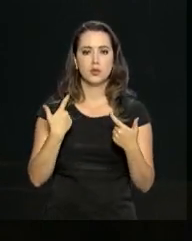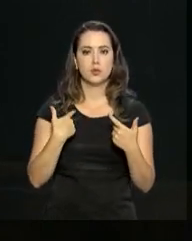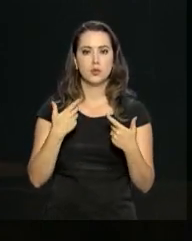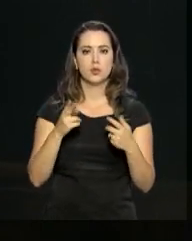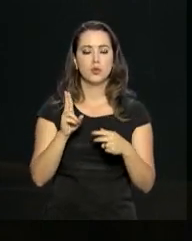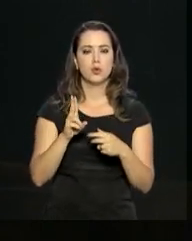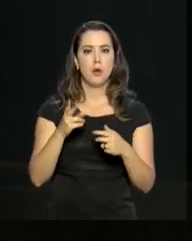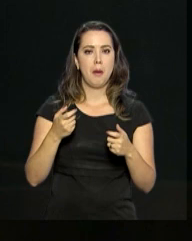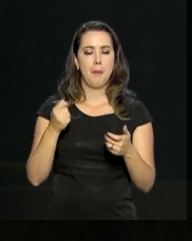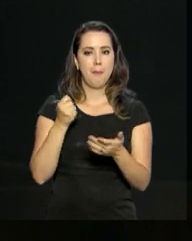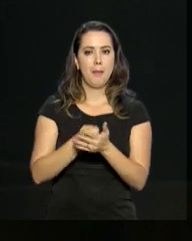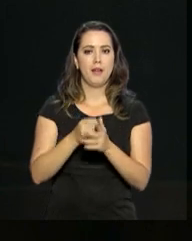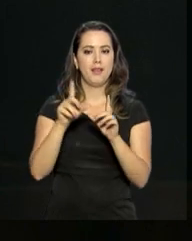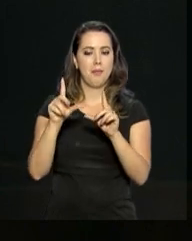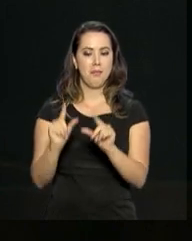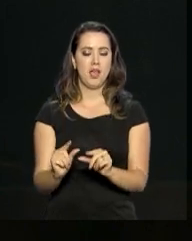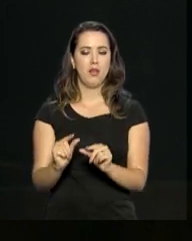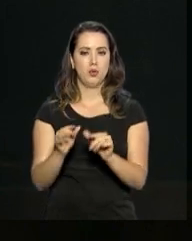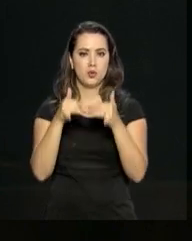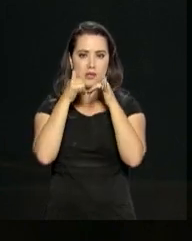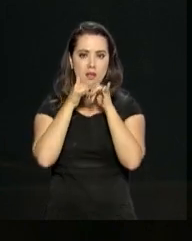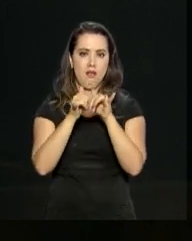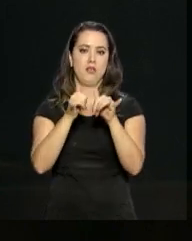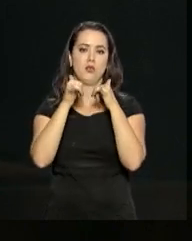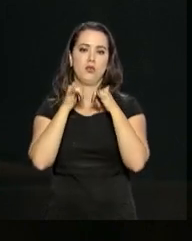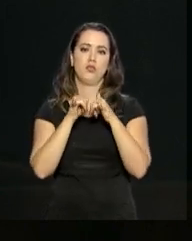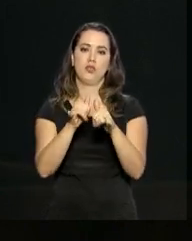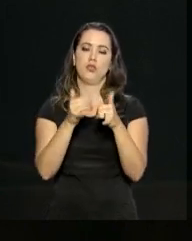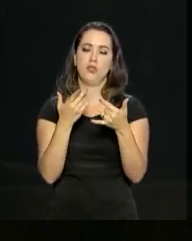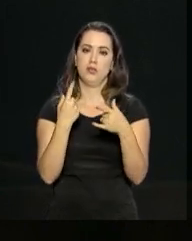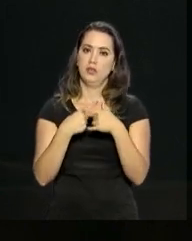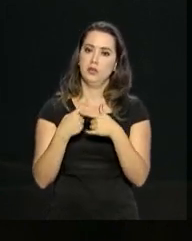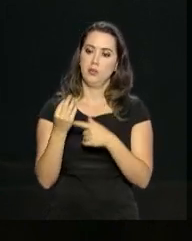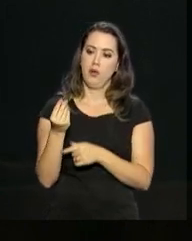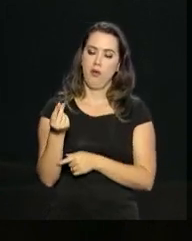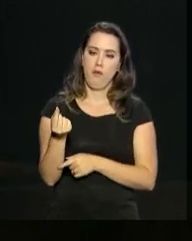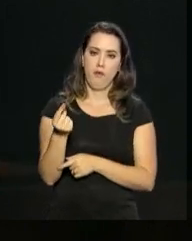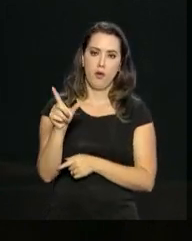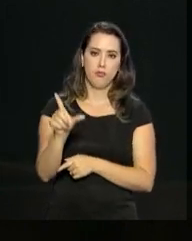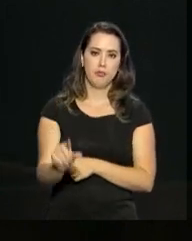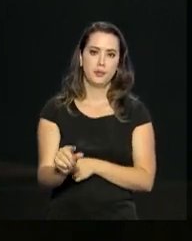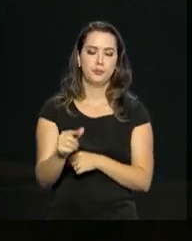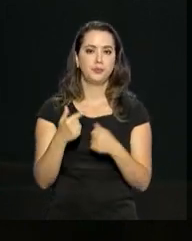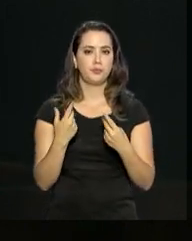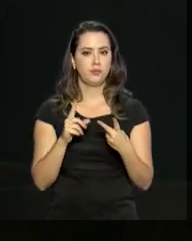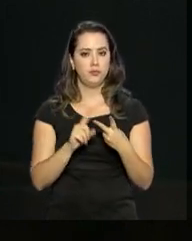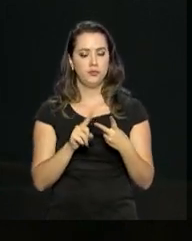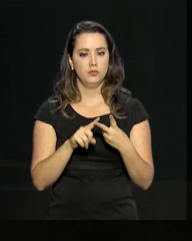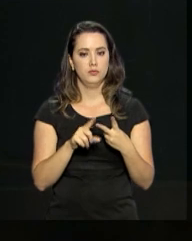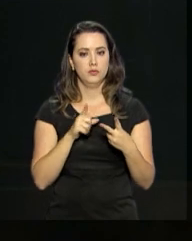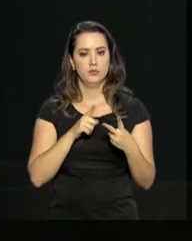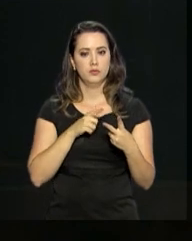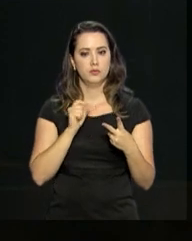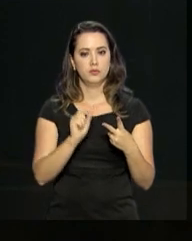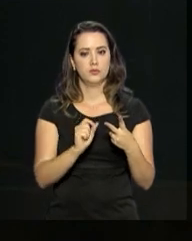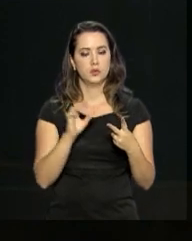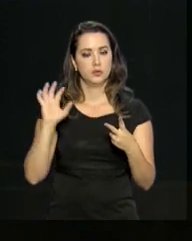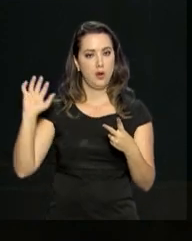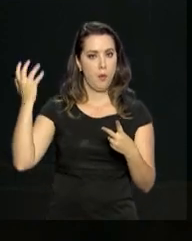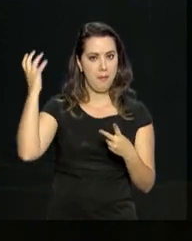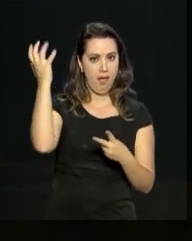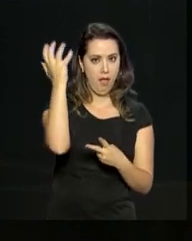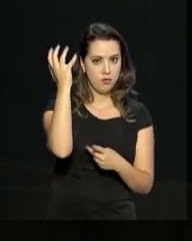com energia no pagamento das tarifas de energia mais um segundo ponto que é o questão ambiental